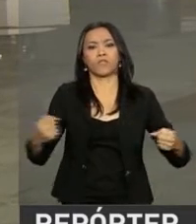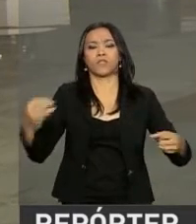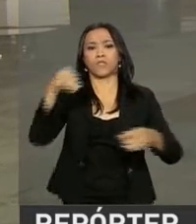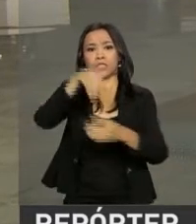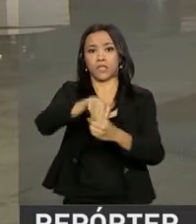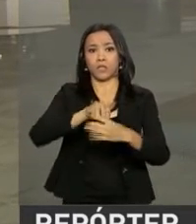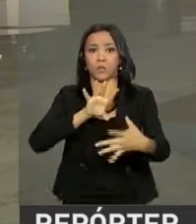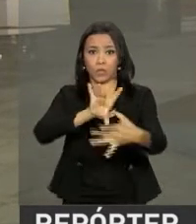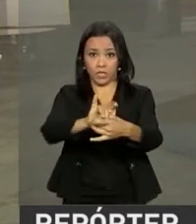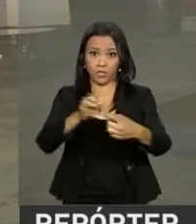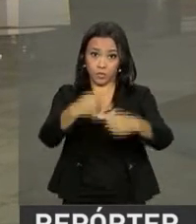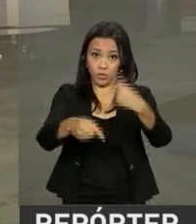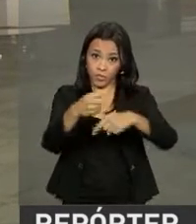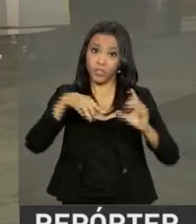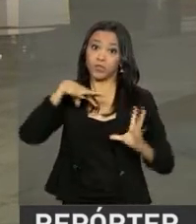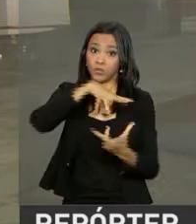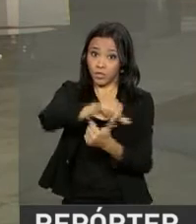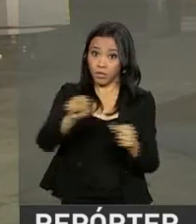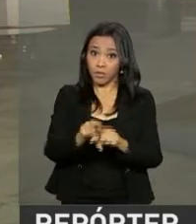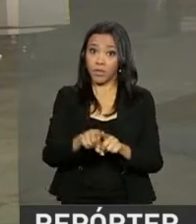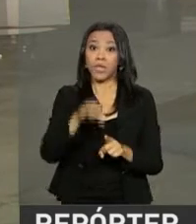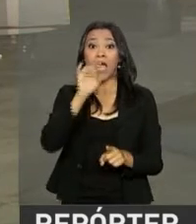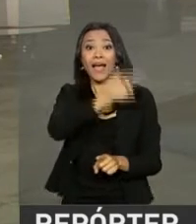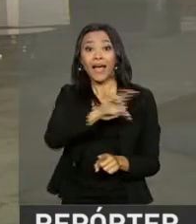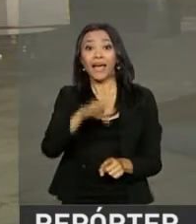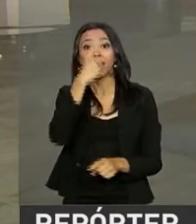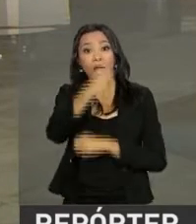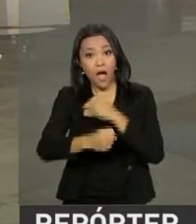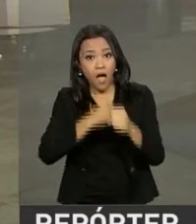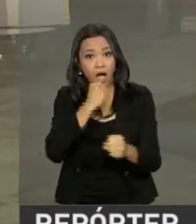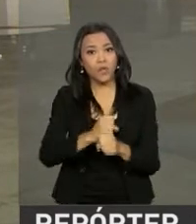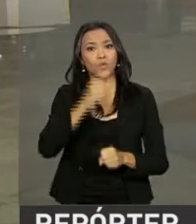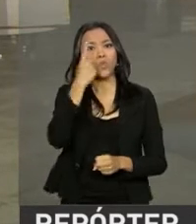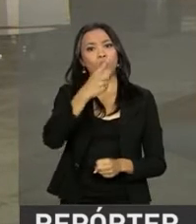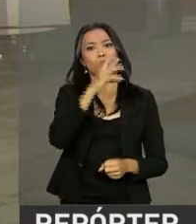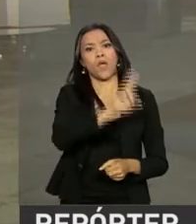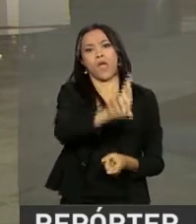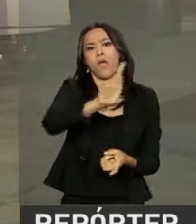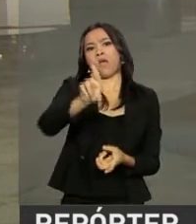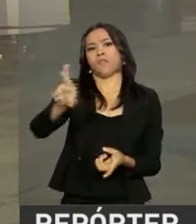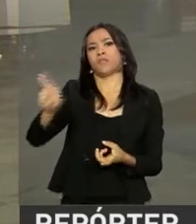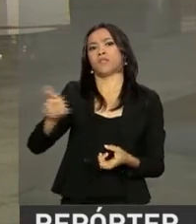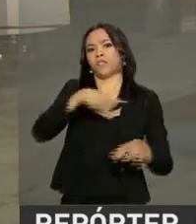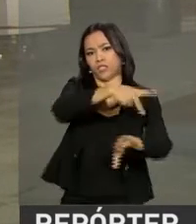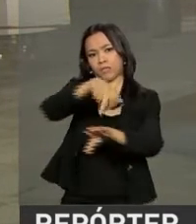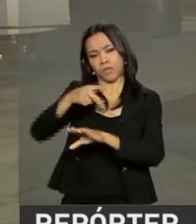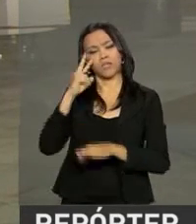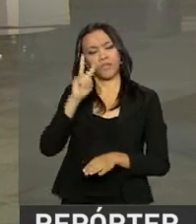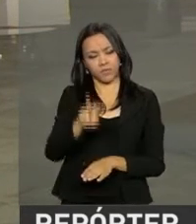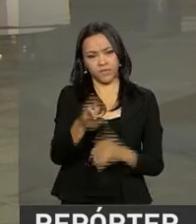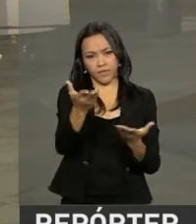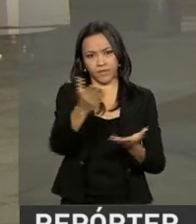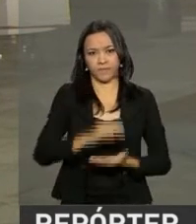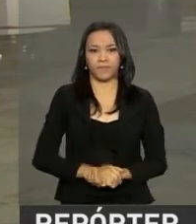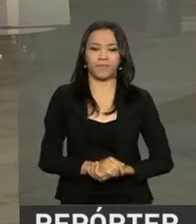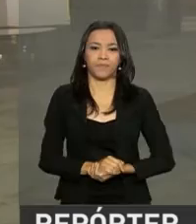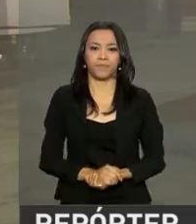econômico internacional. A cada ano ocorre uma reunião entre os representantes desses países. Vamos ver na reportagem.